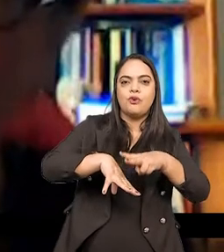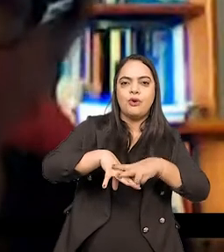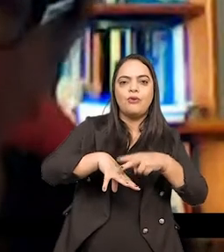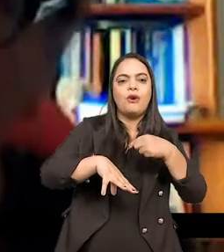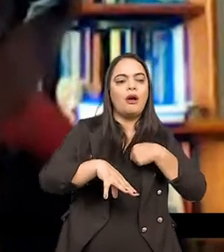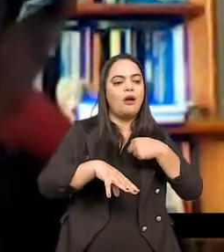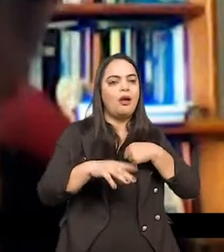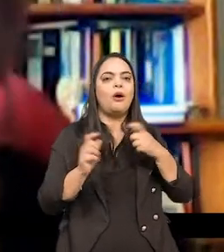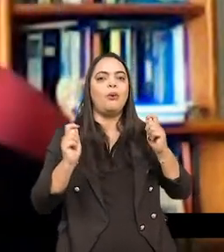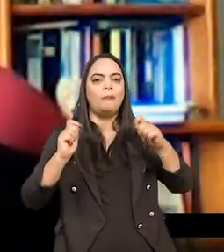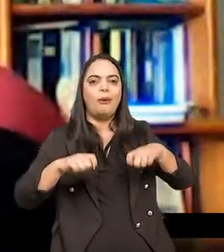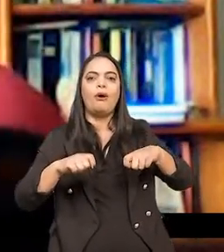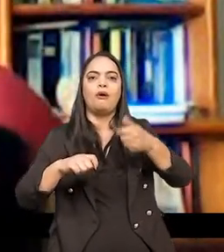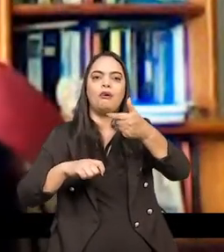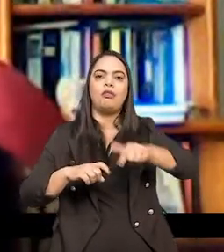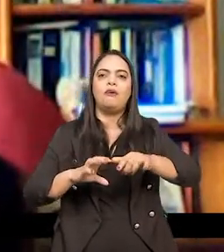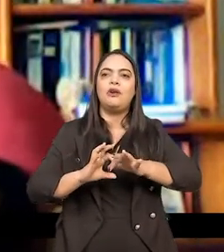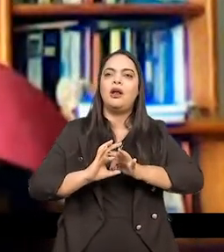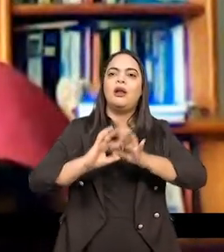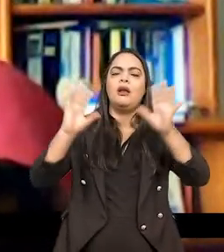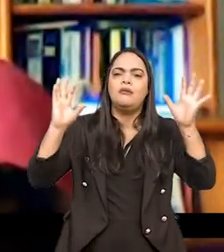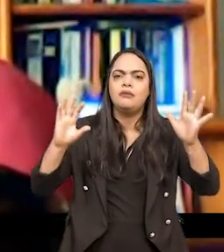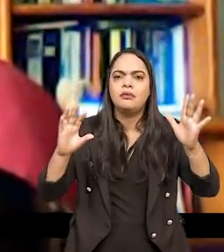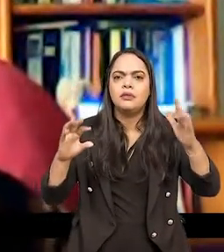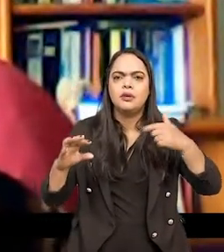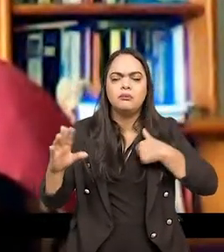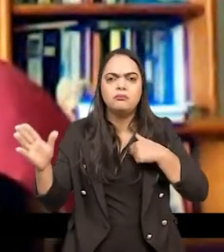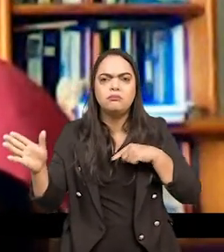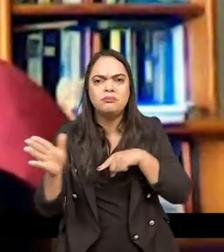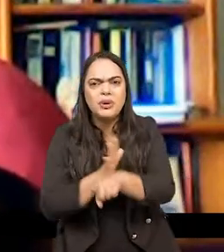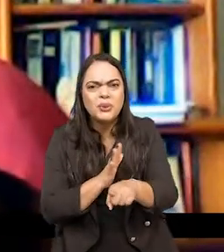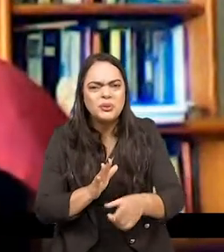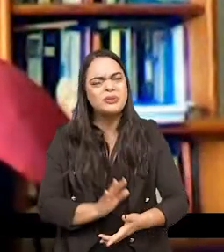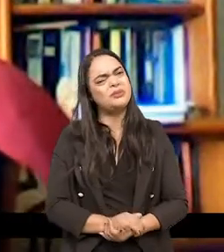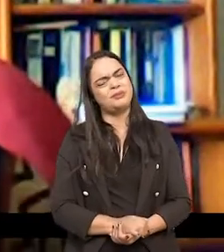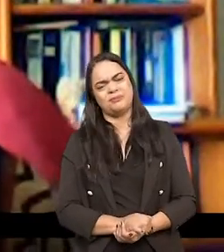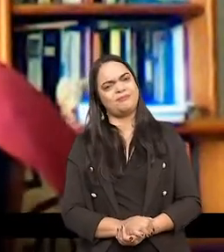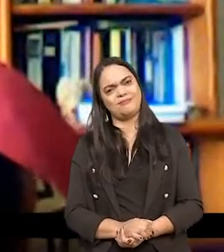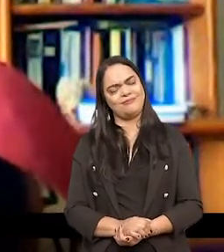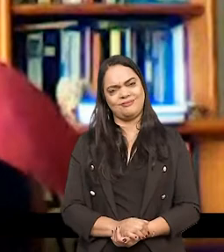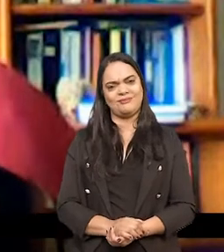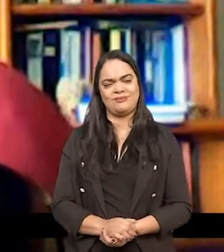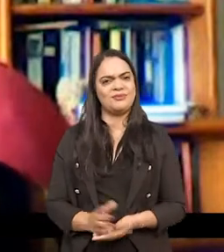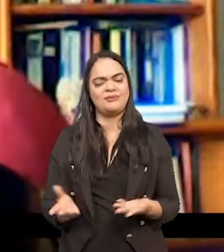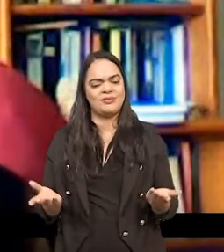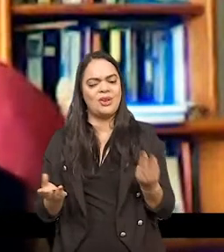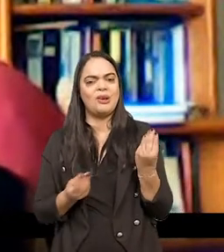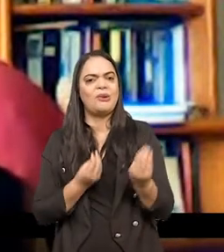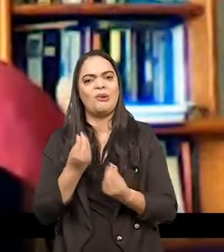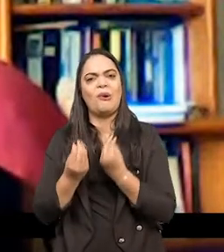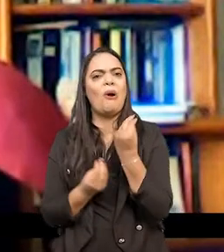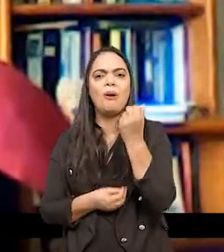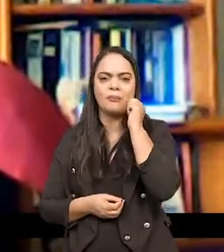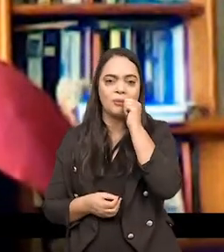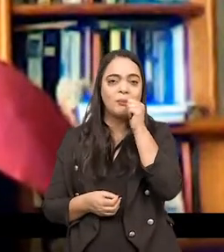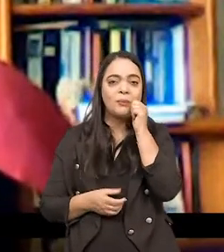capaz. Daí eu pergunto, em que lugar as mulheres queriam